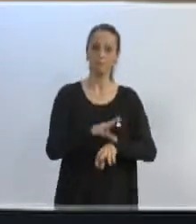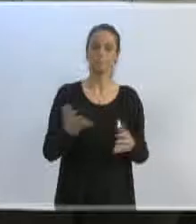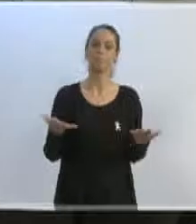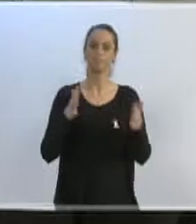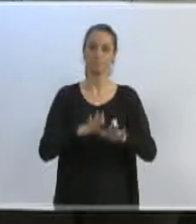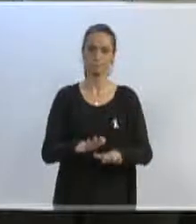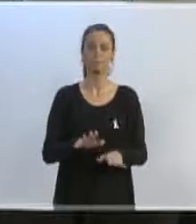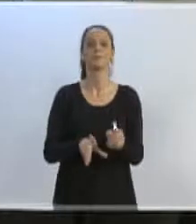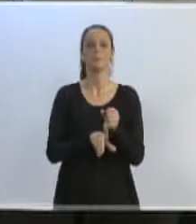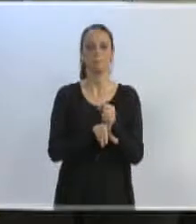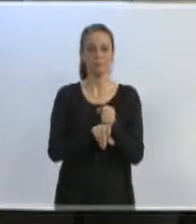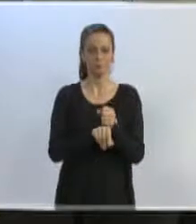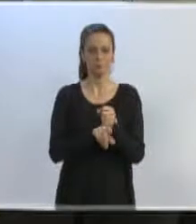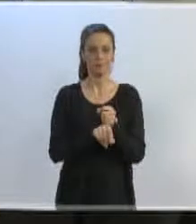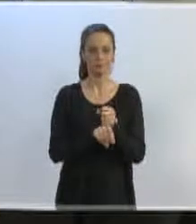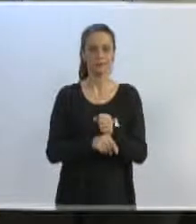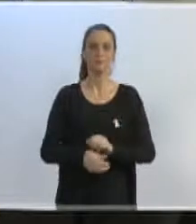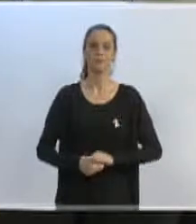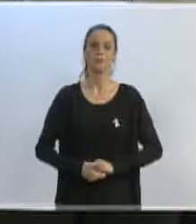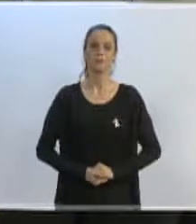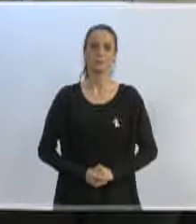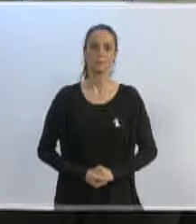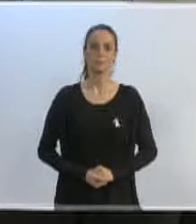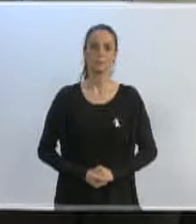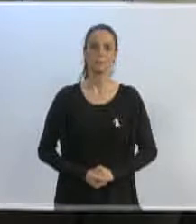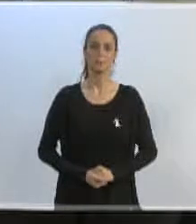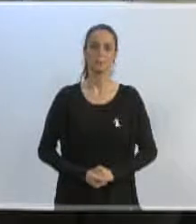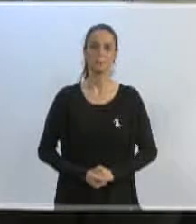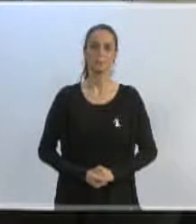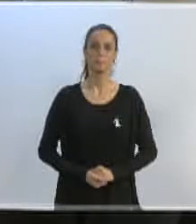da Secretaria Municipal de Educação,